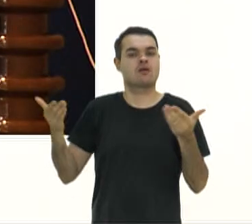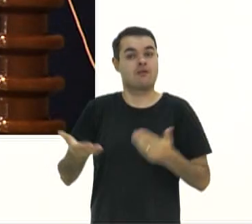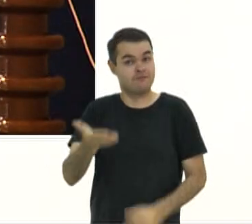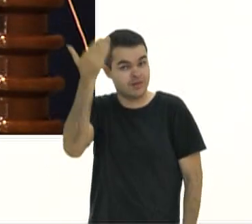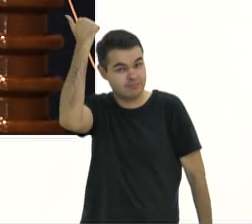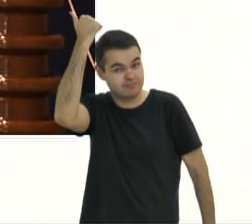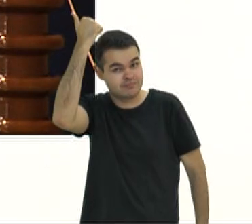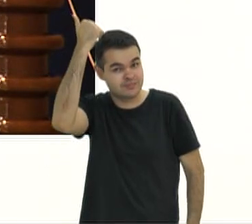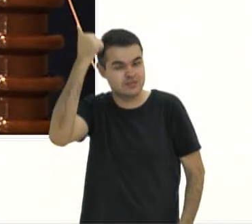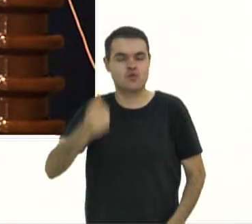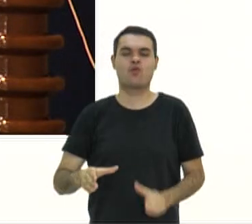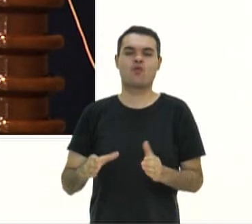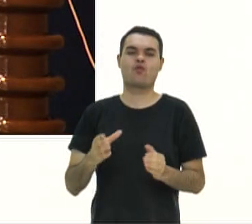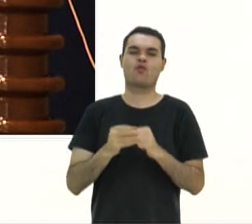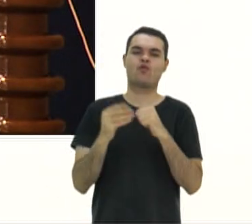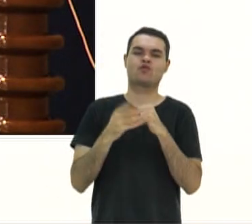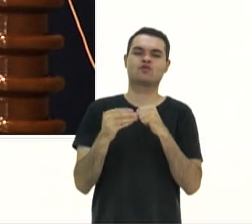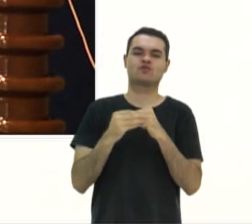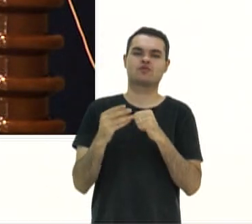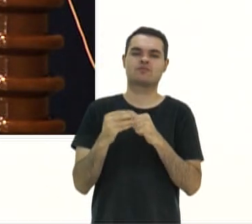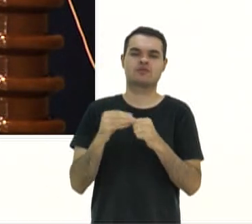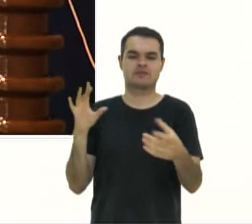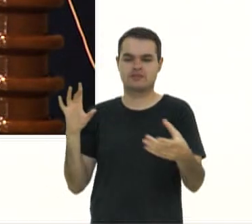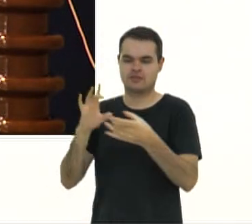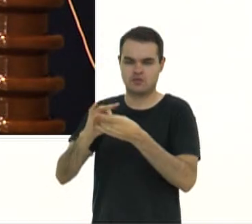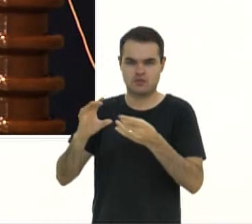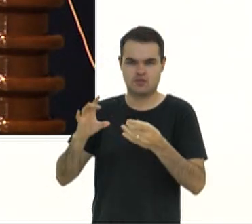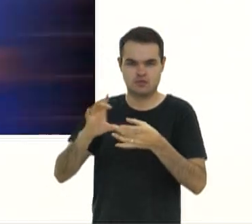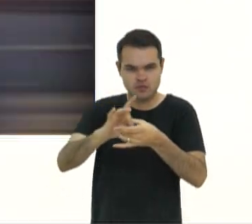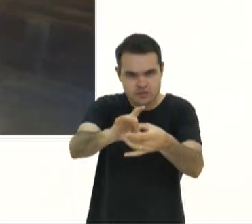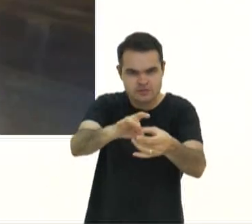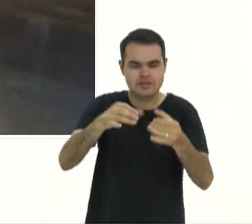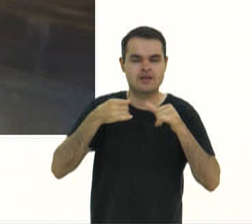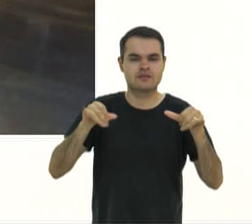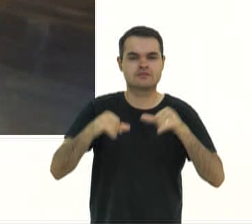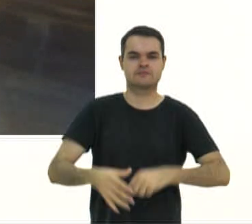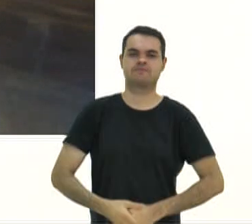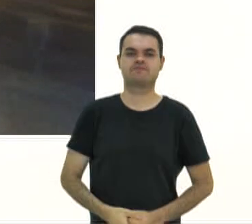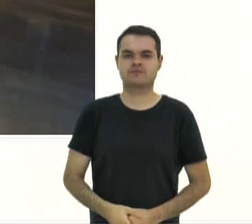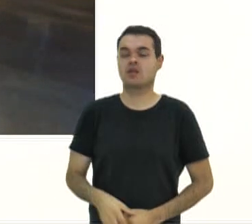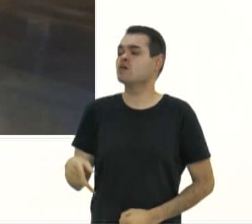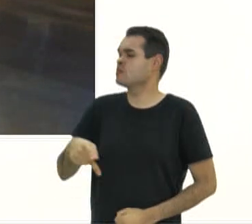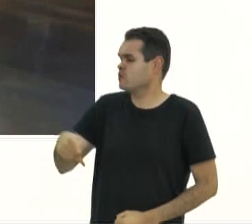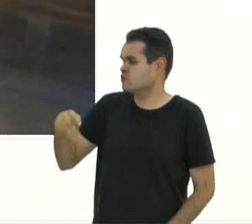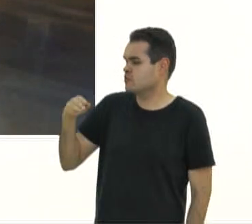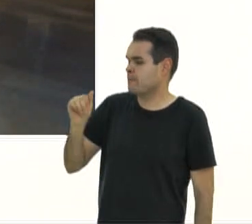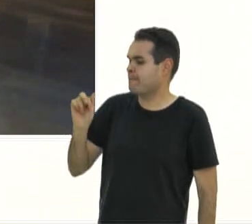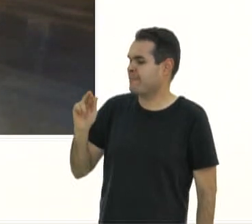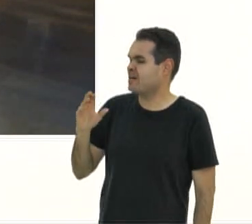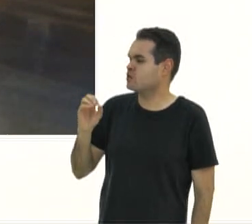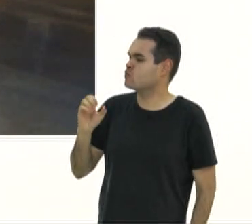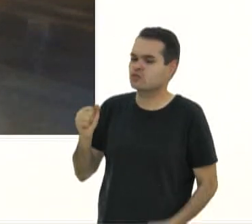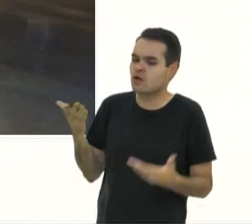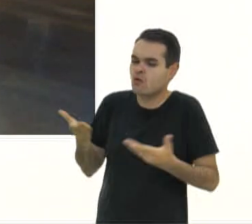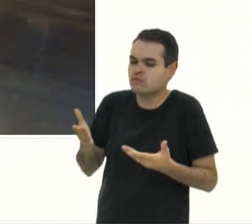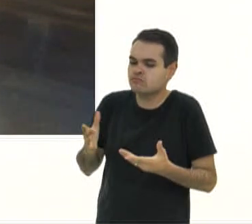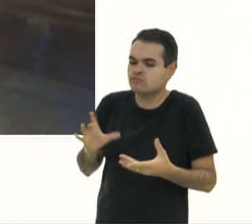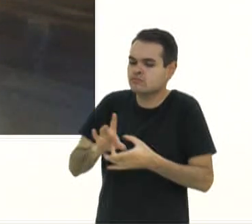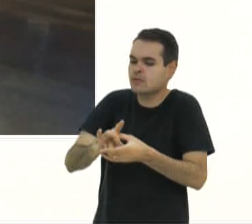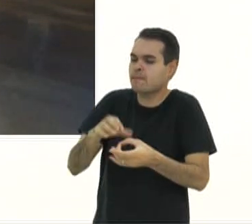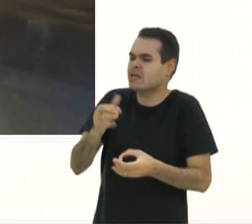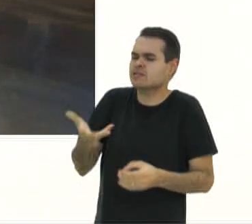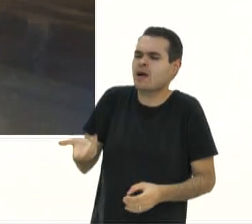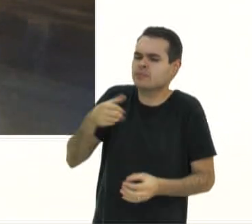vamos lá fazer esse conhecimento aí dentro do contexto da energia. Professor Marcos, então assim, num sentido mais prático e com